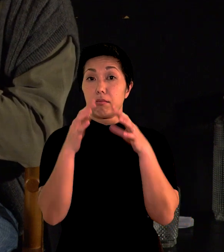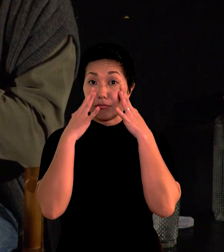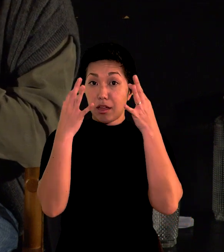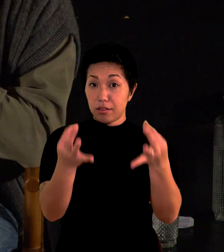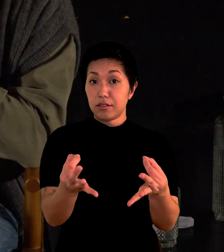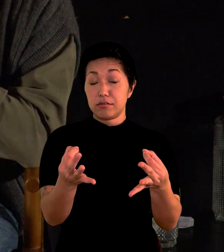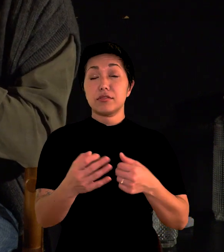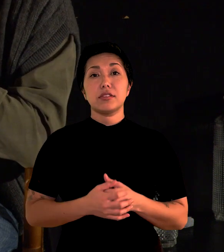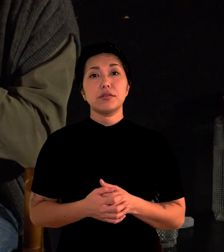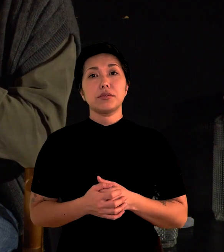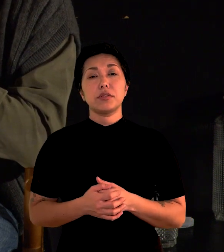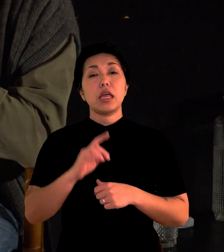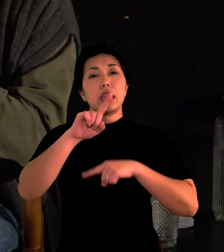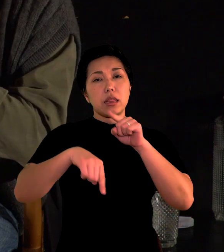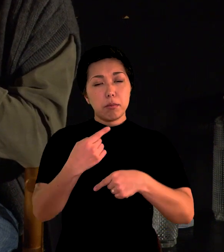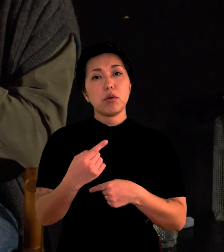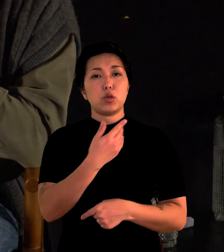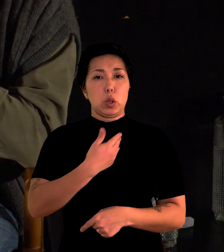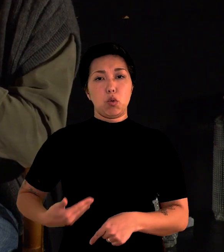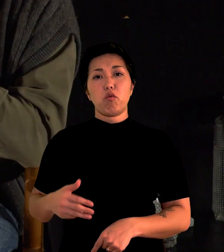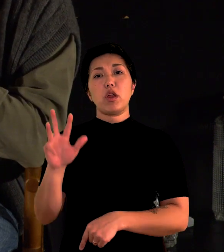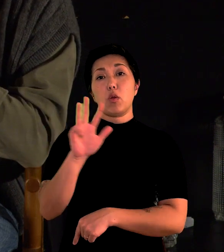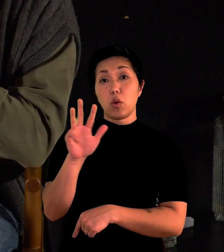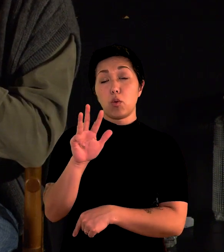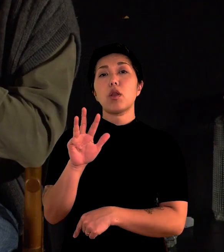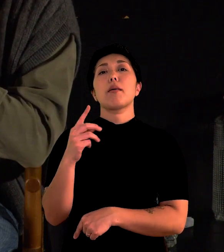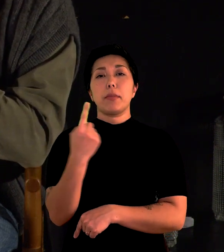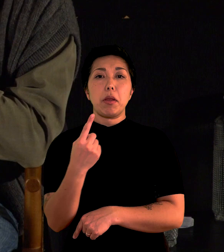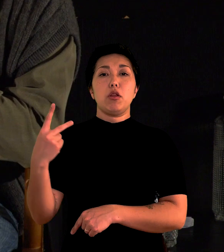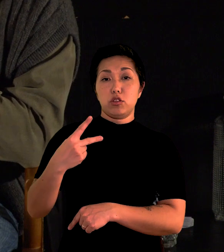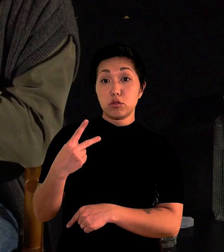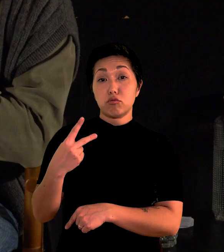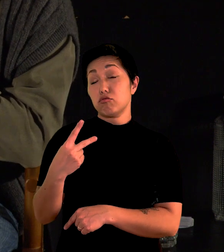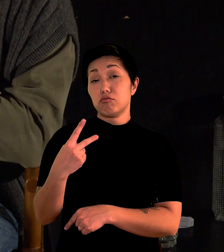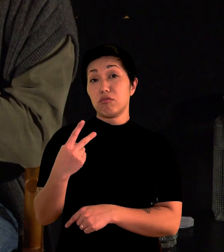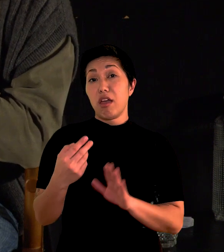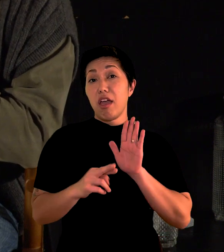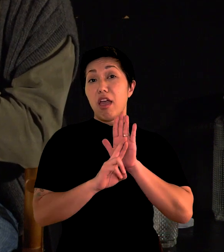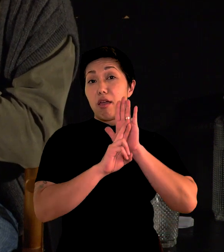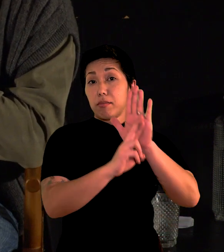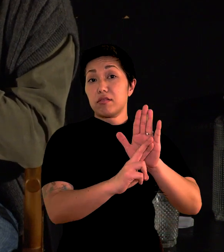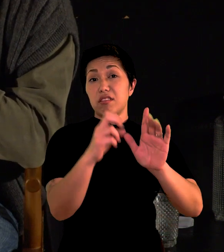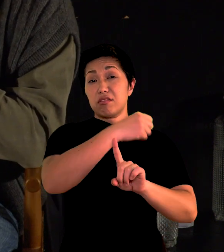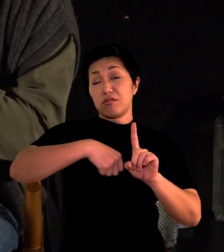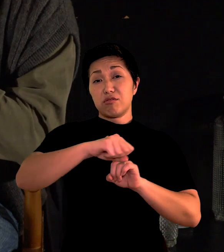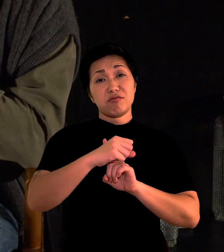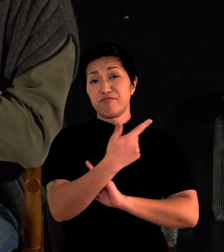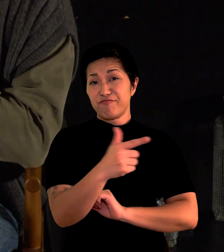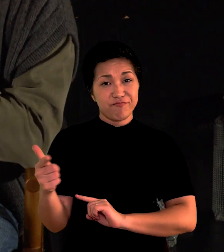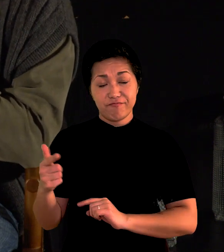também de chamar a atenção, depois disso, nos 2 governos Lula, não